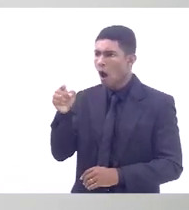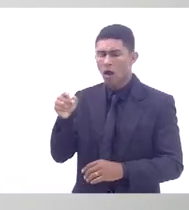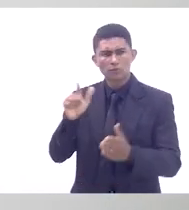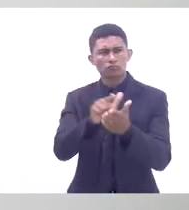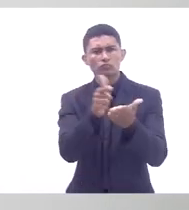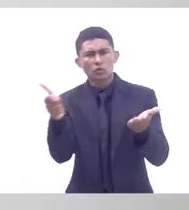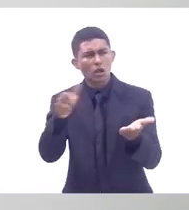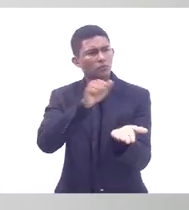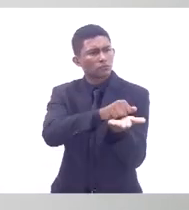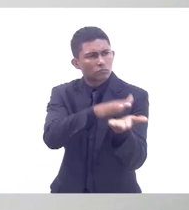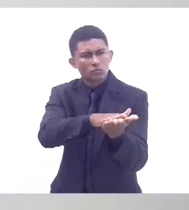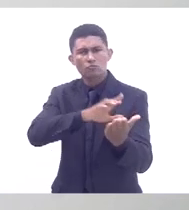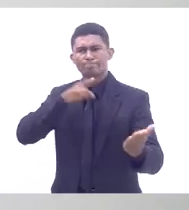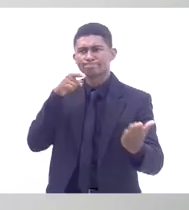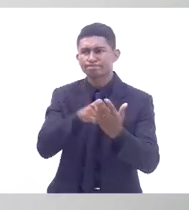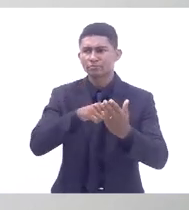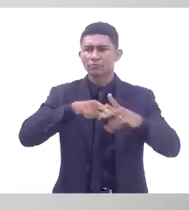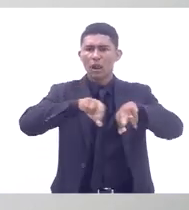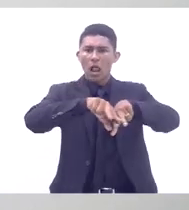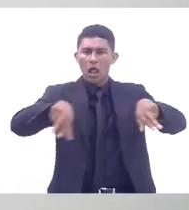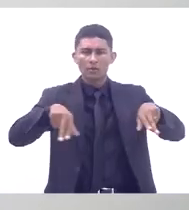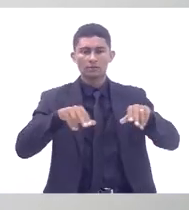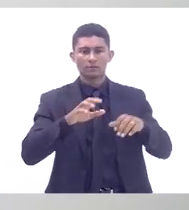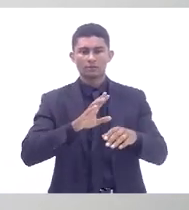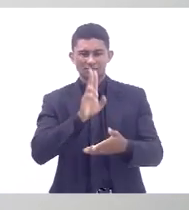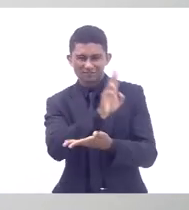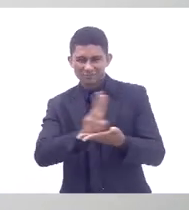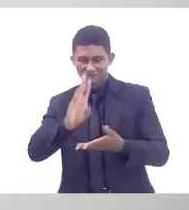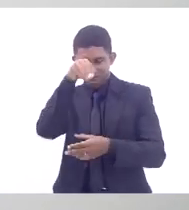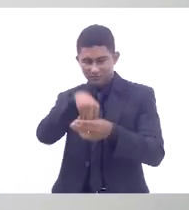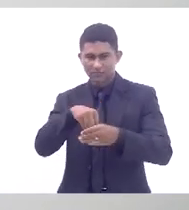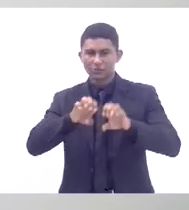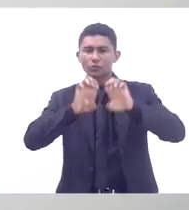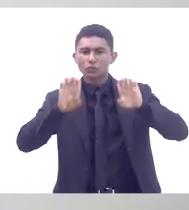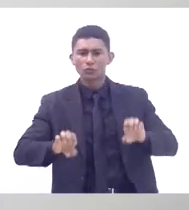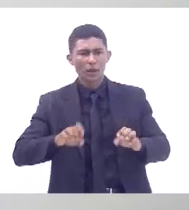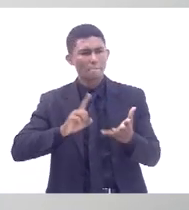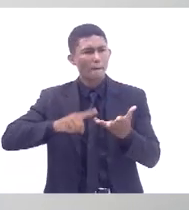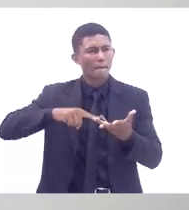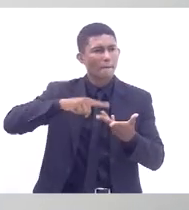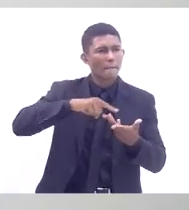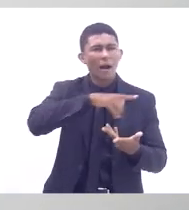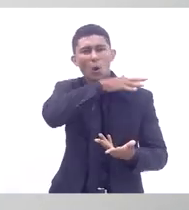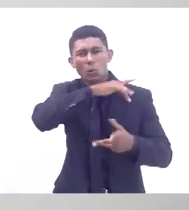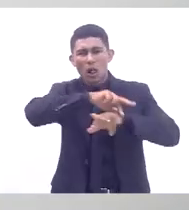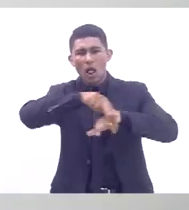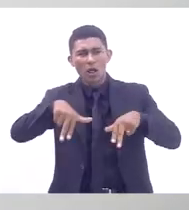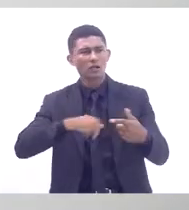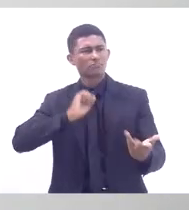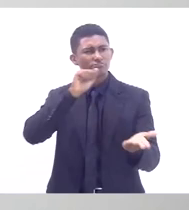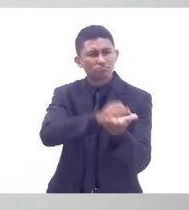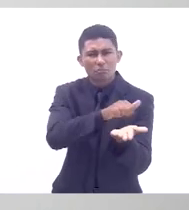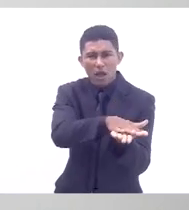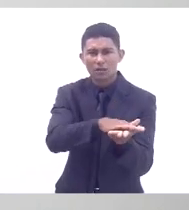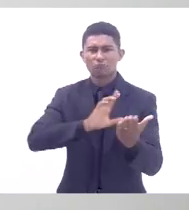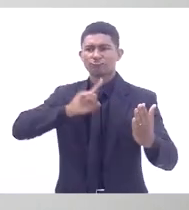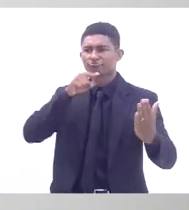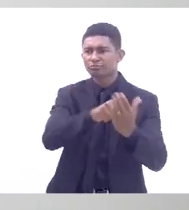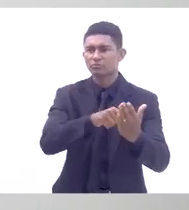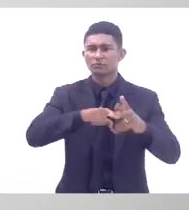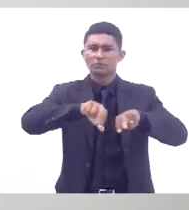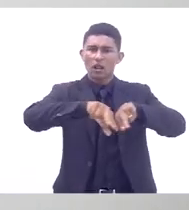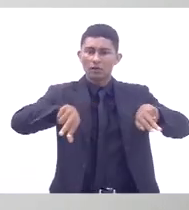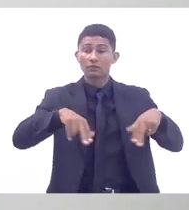em relação às condições da infraestrutura da universidade e tivemos essa esse essa